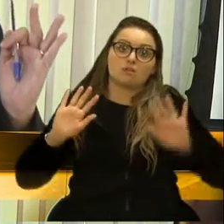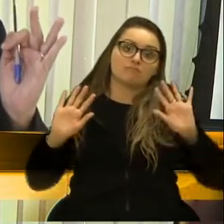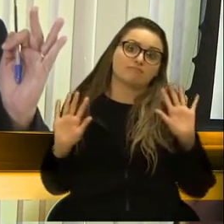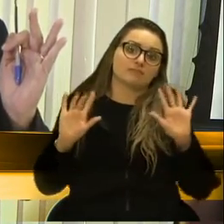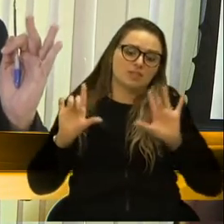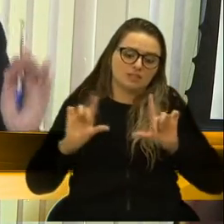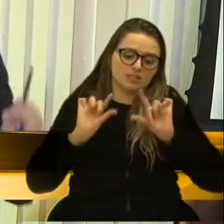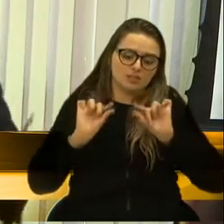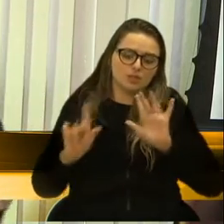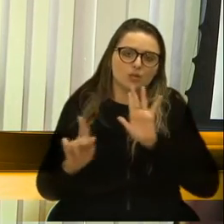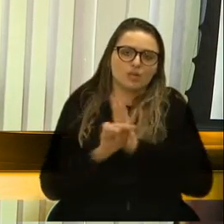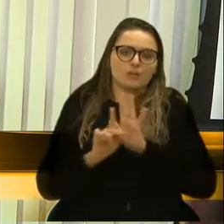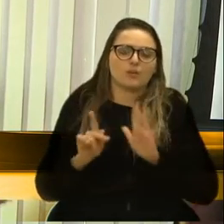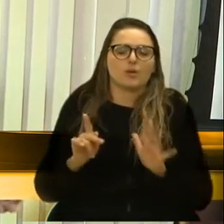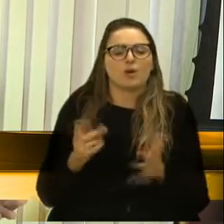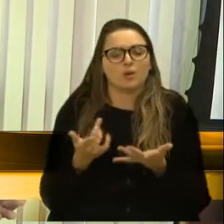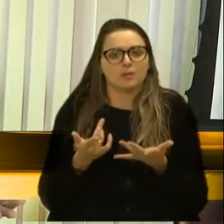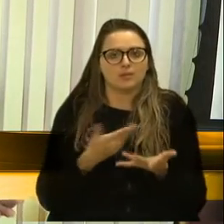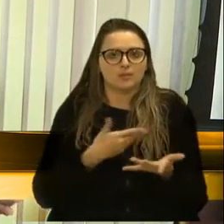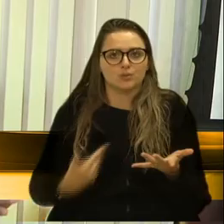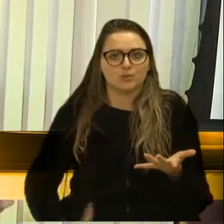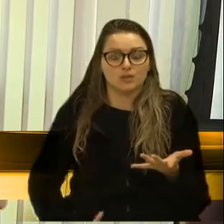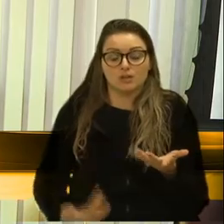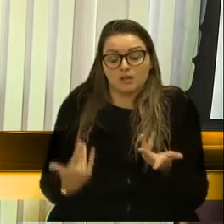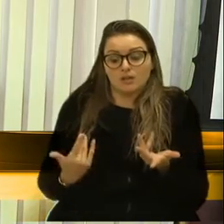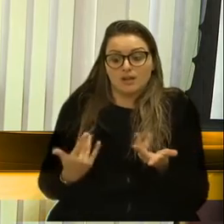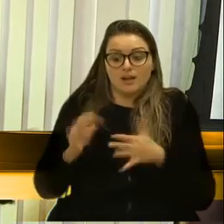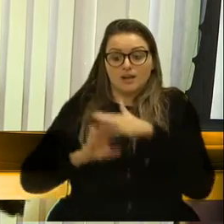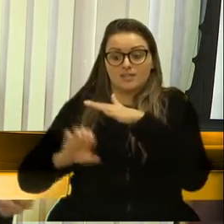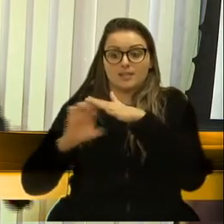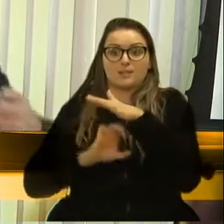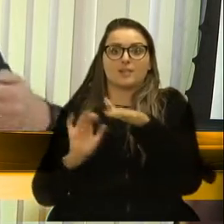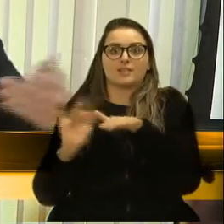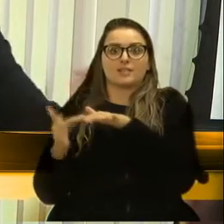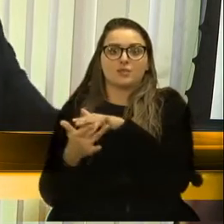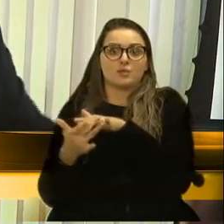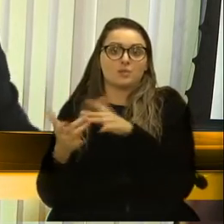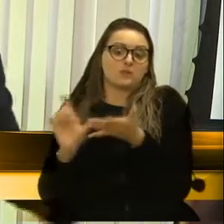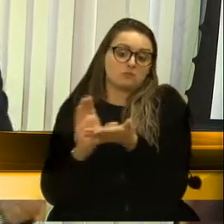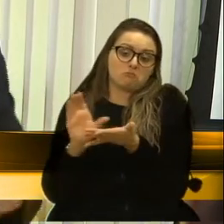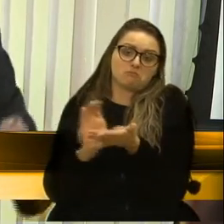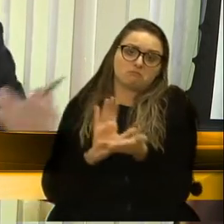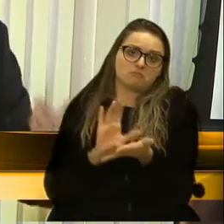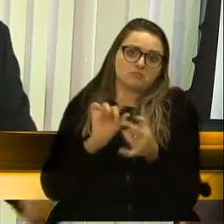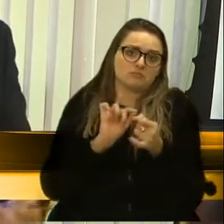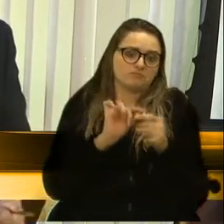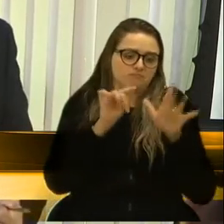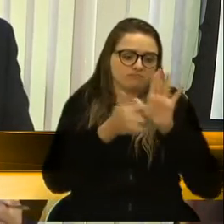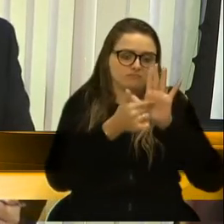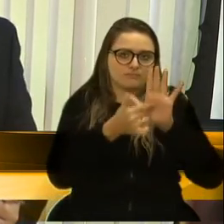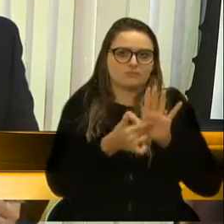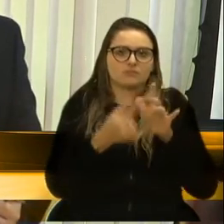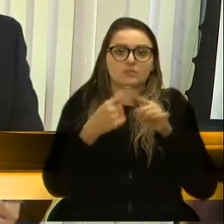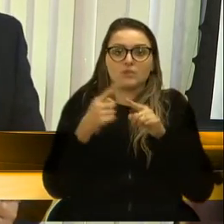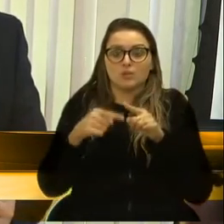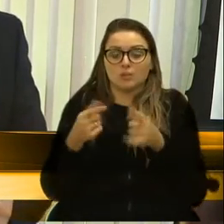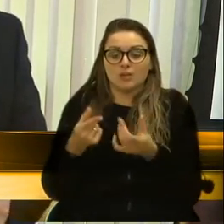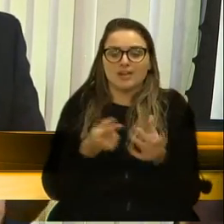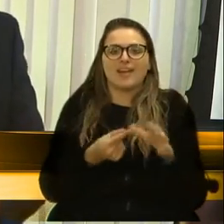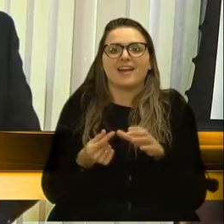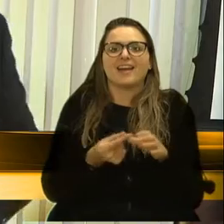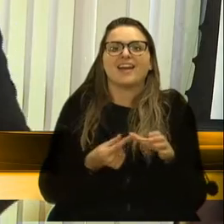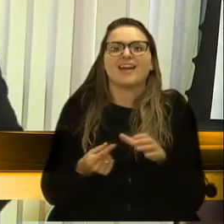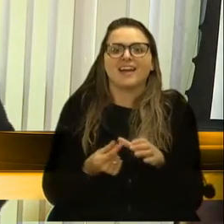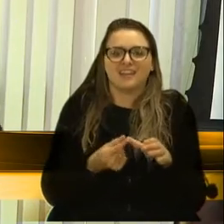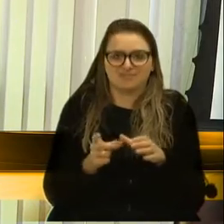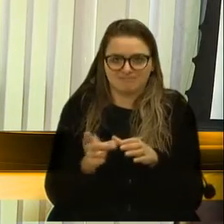do governo. Os veículos recebem essa verba e fazem dentro dos espaços comerciais, porque os veículos são comerciais. Então,